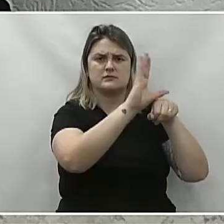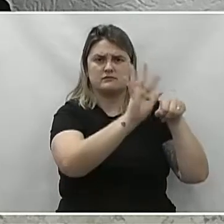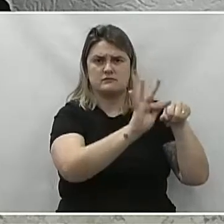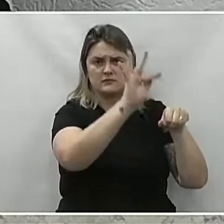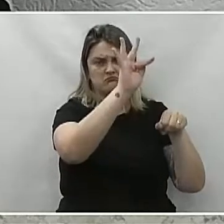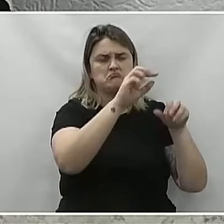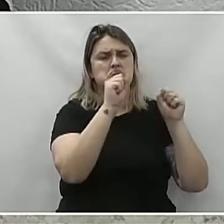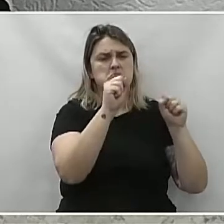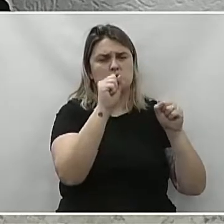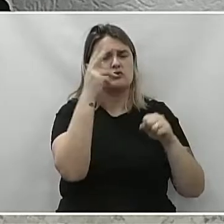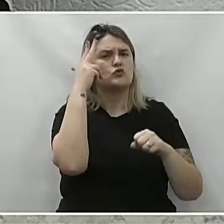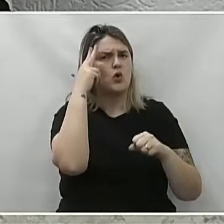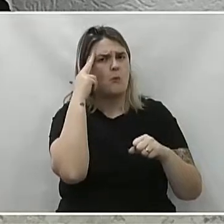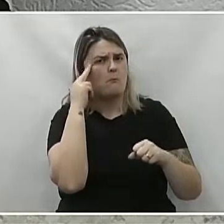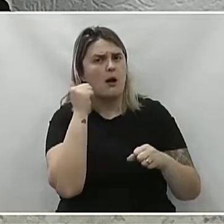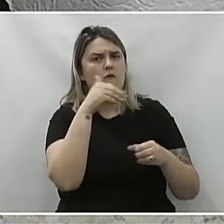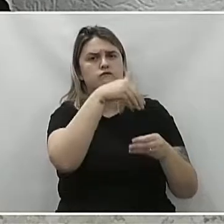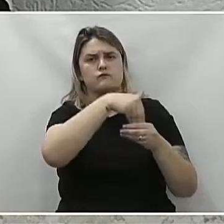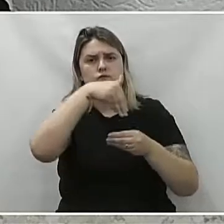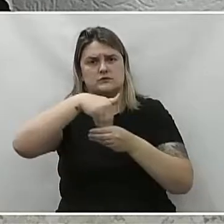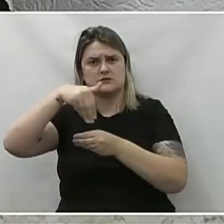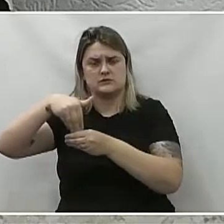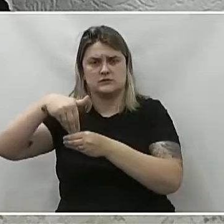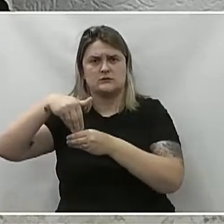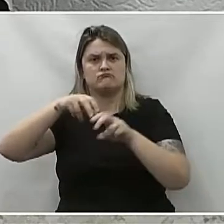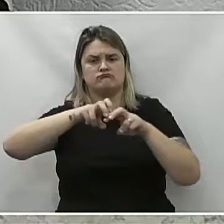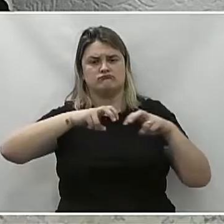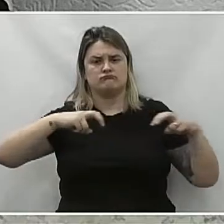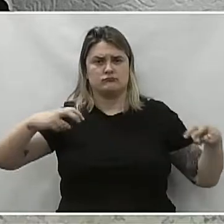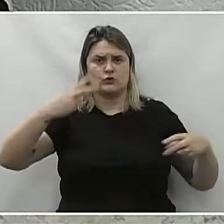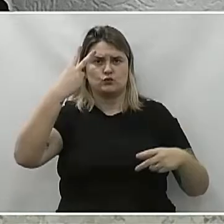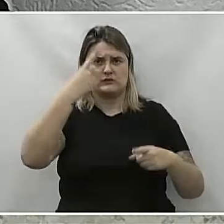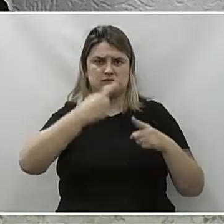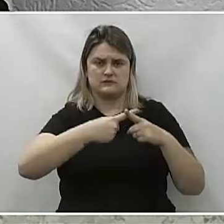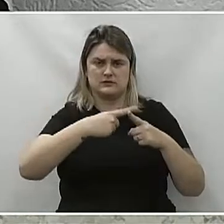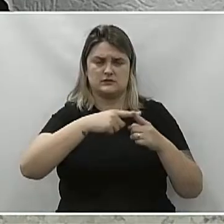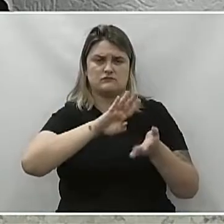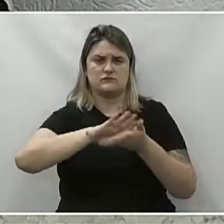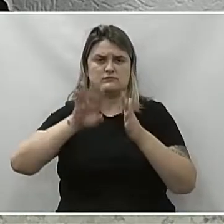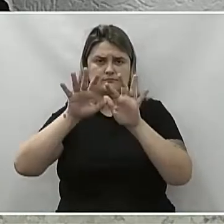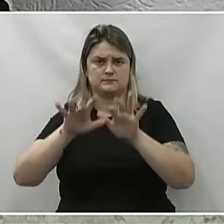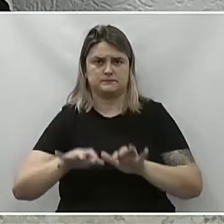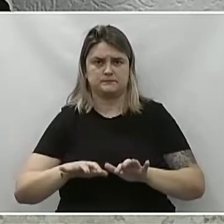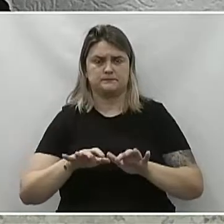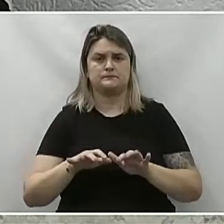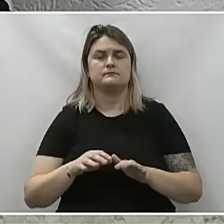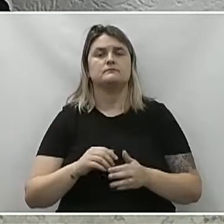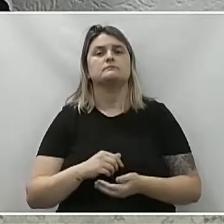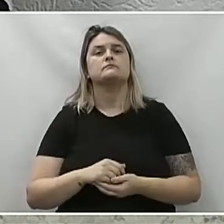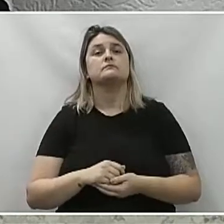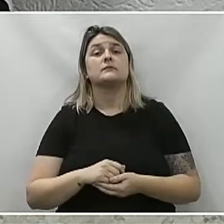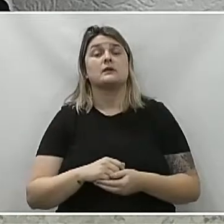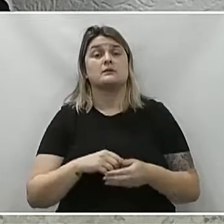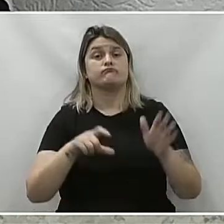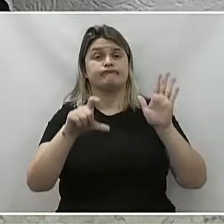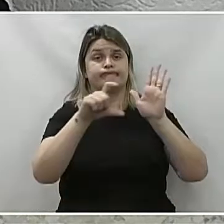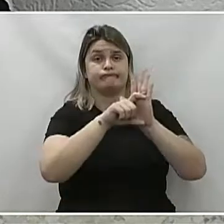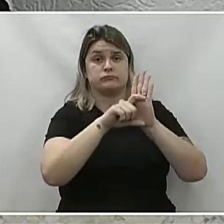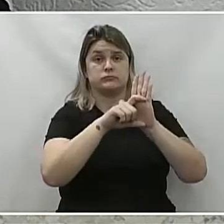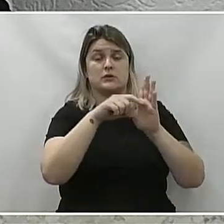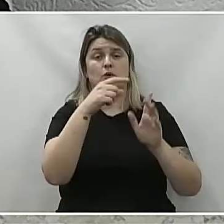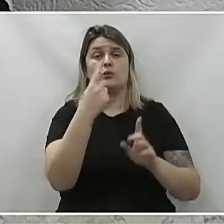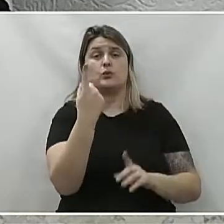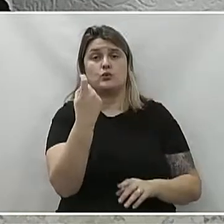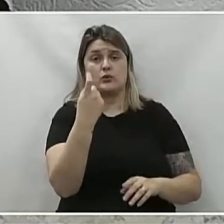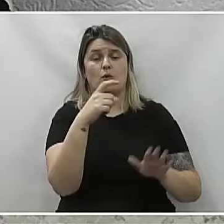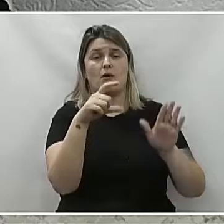constitucional, devendo mesmo seguir para a votação em plenário em 2 turnos com dispensa da redação final, considerando o parágrafo